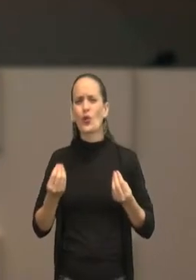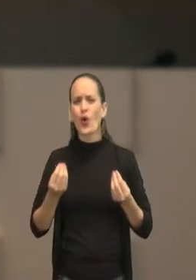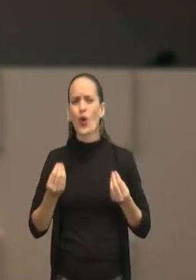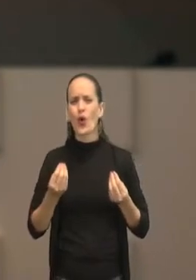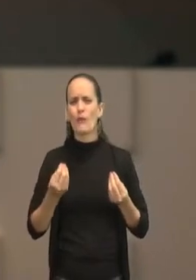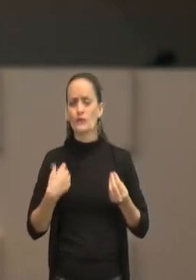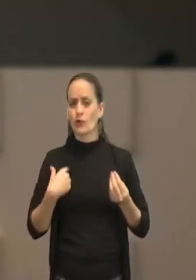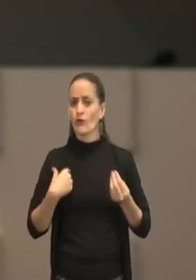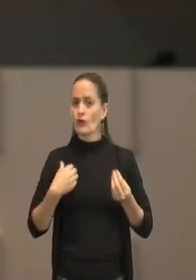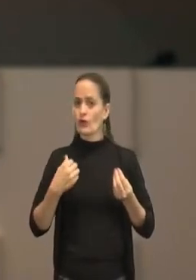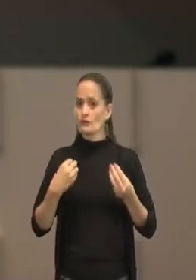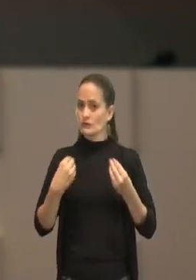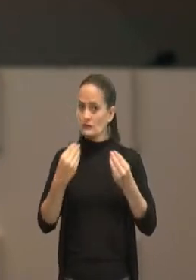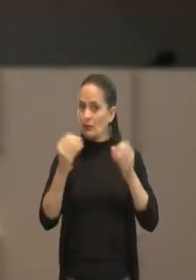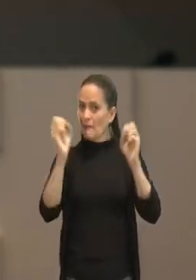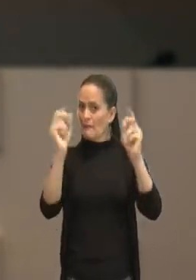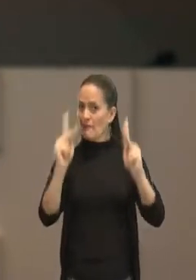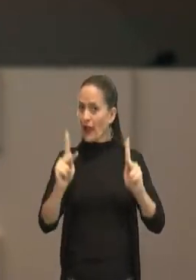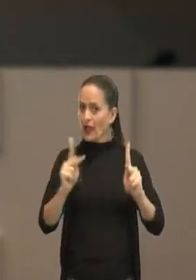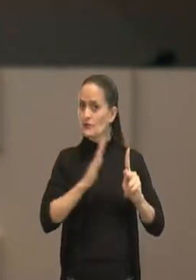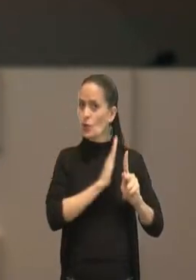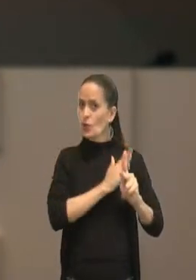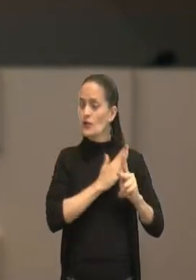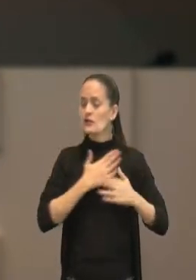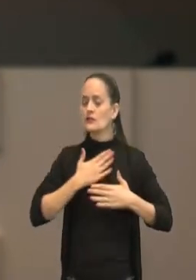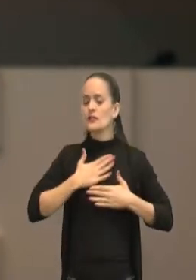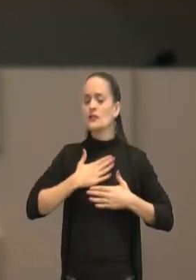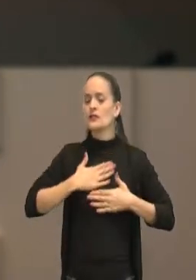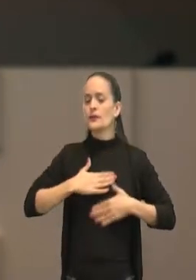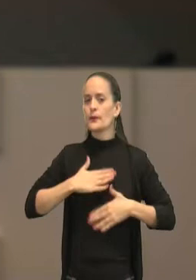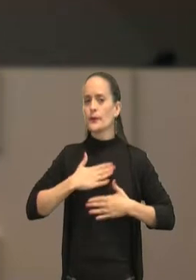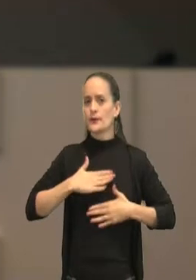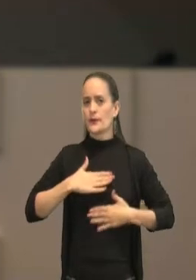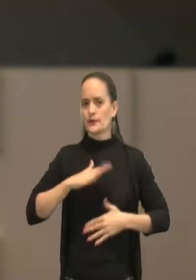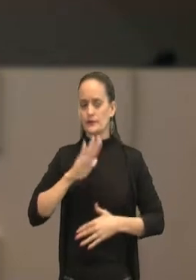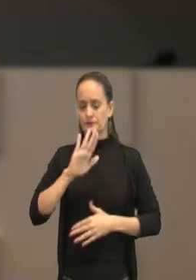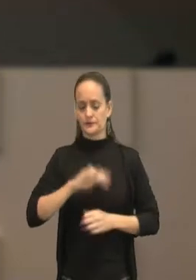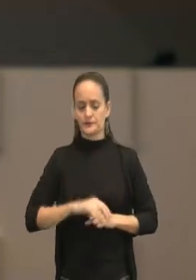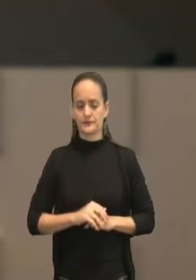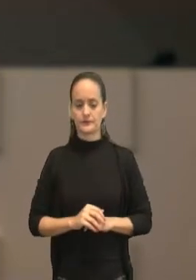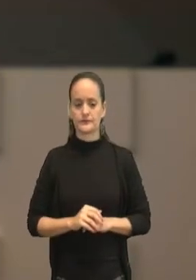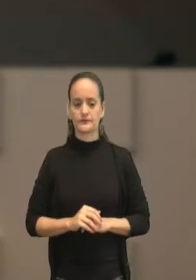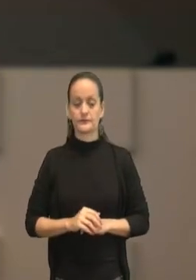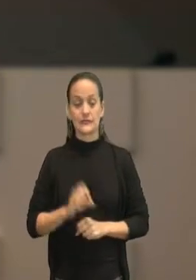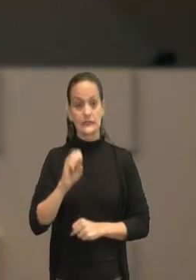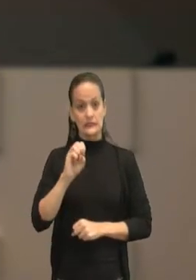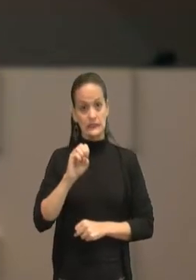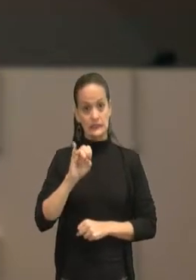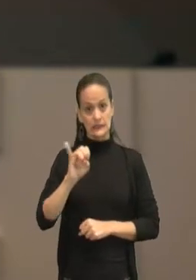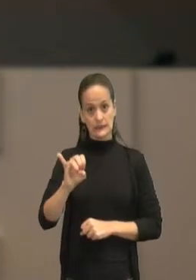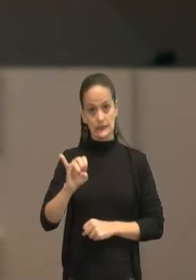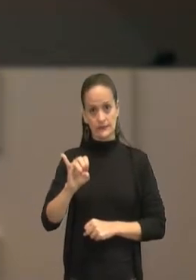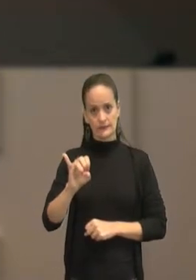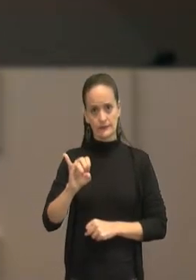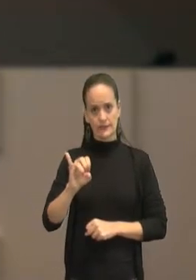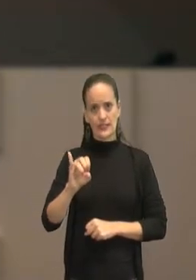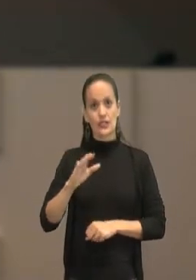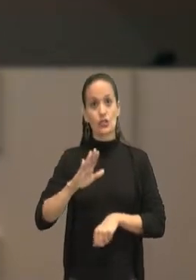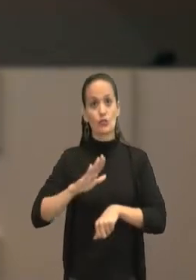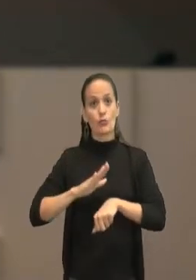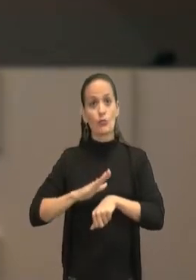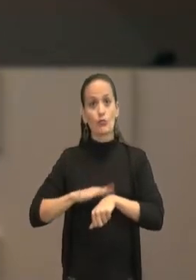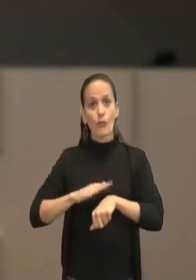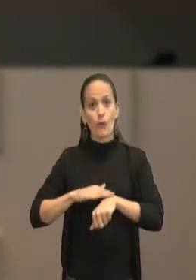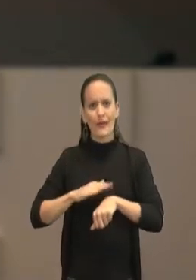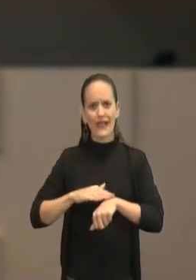uma palavra de paz para o seu coração nesse momento. Se nesse instante, se nessa altura da nossa reflexão, você